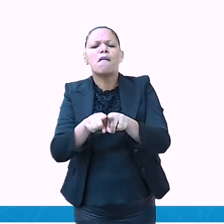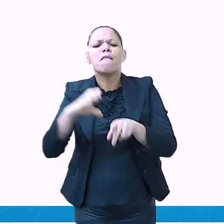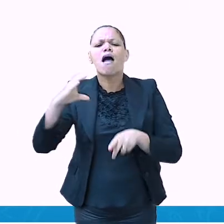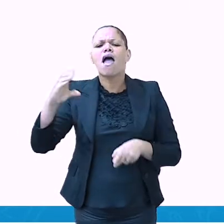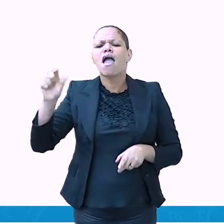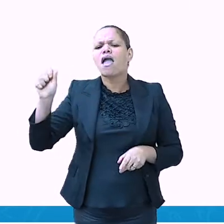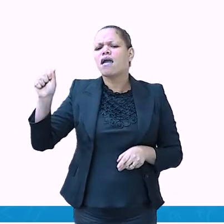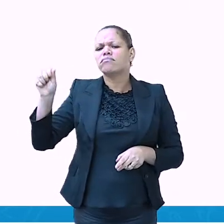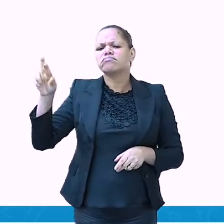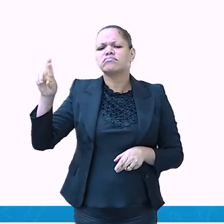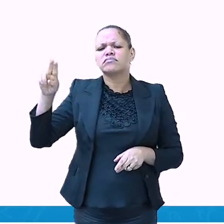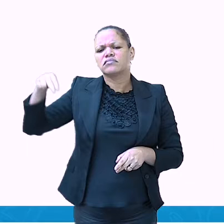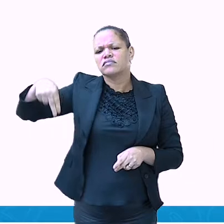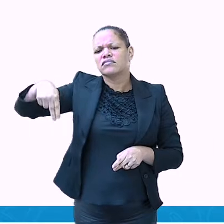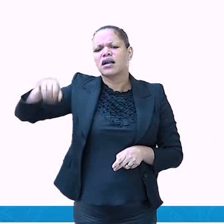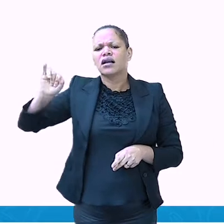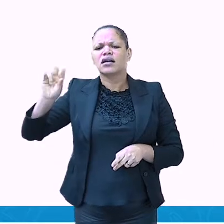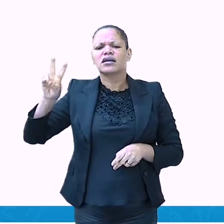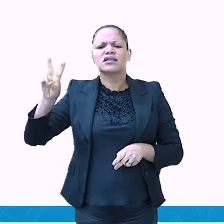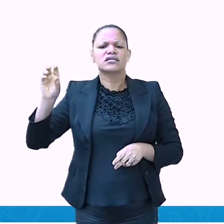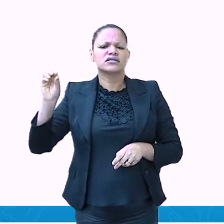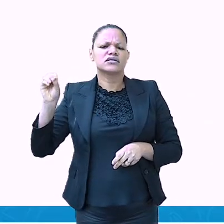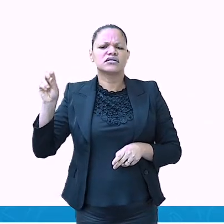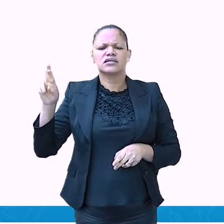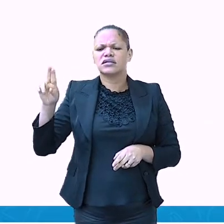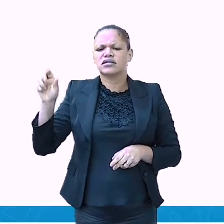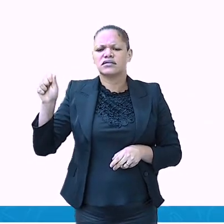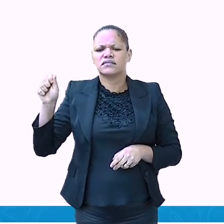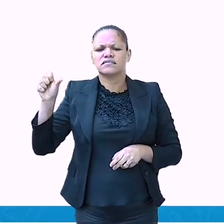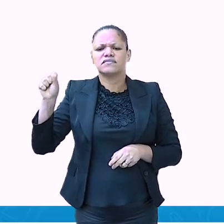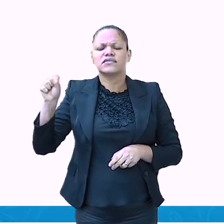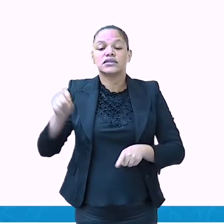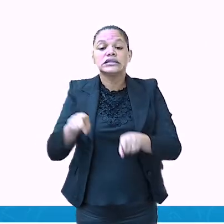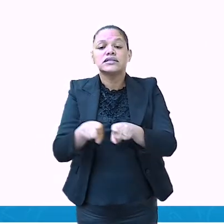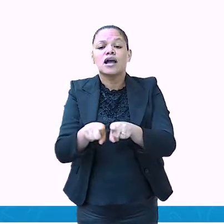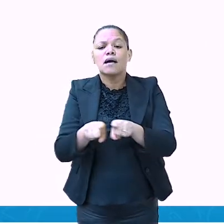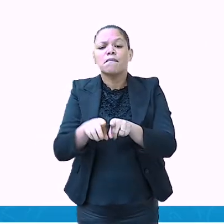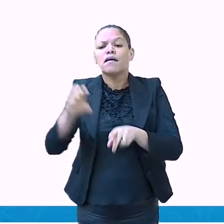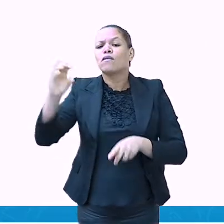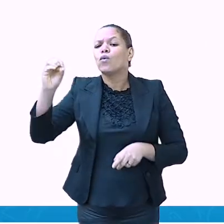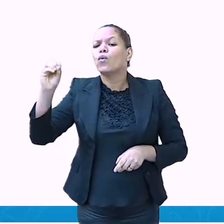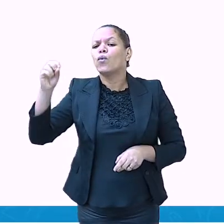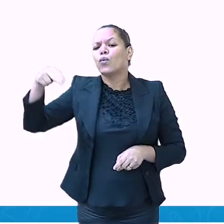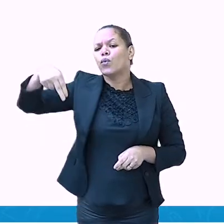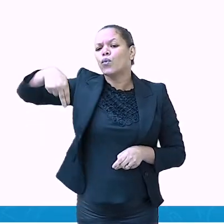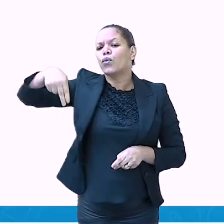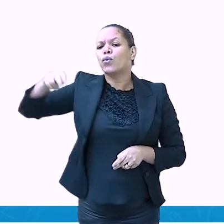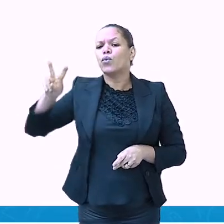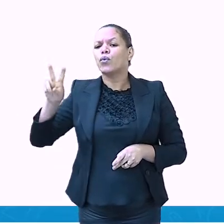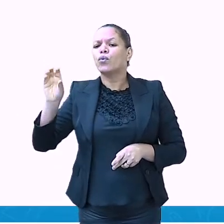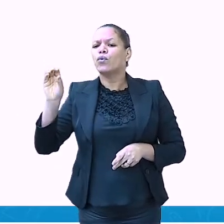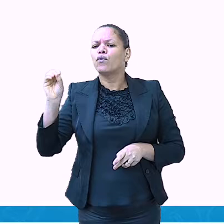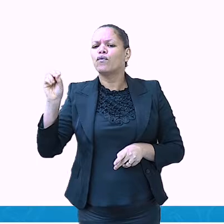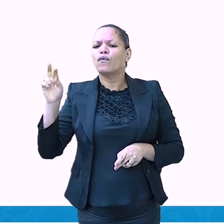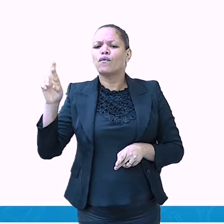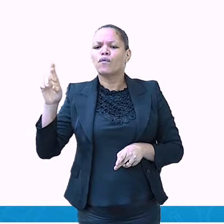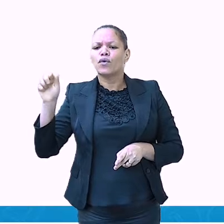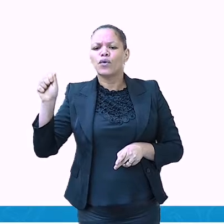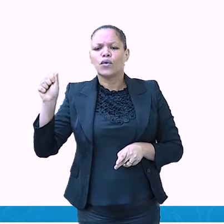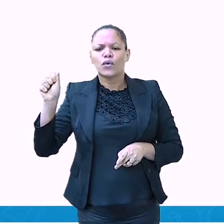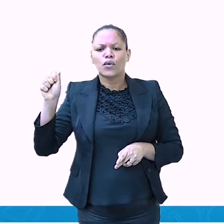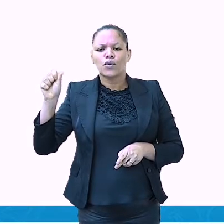determina. Então, aves herbívoras têm o formato de bico de uma